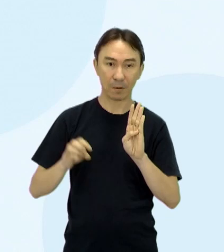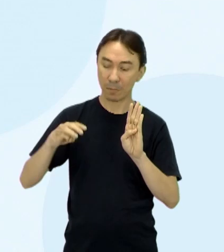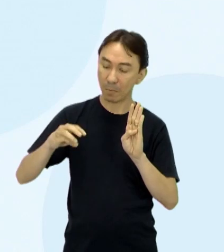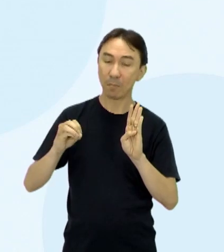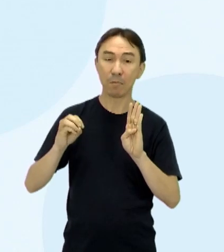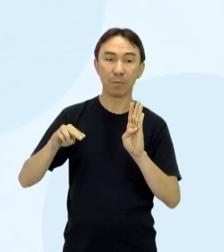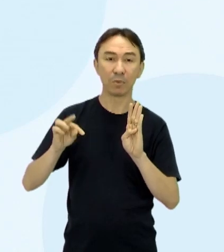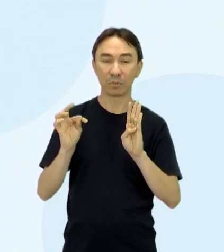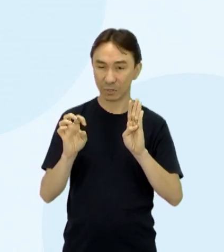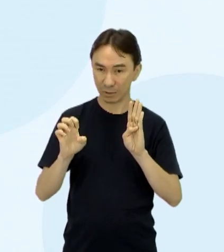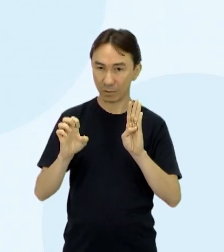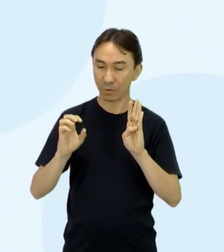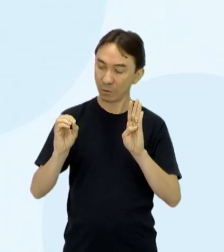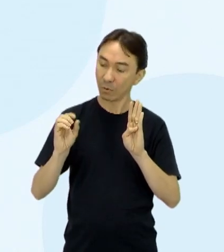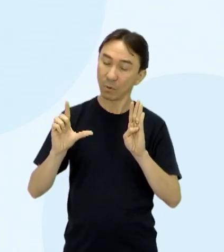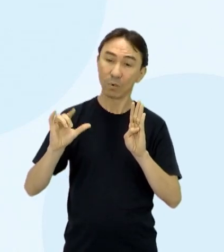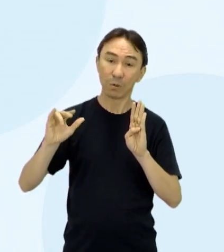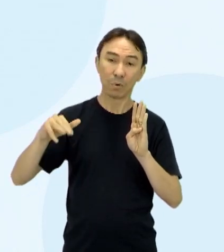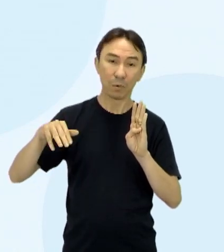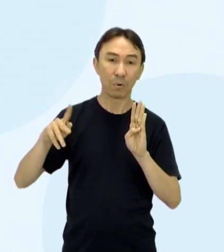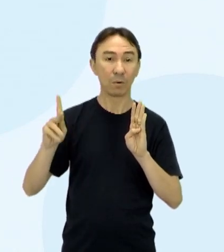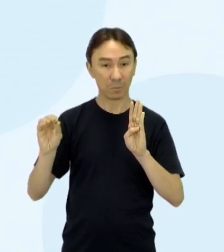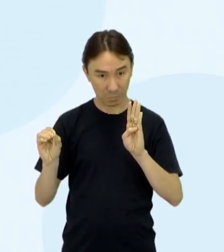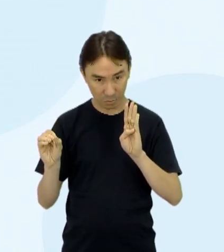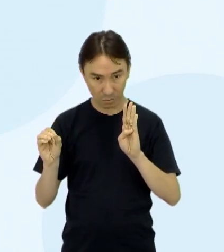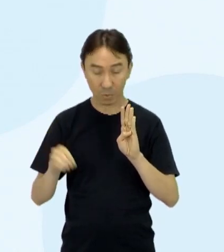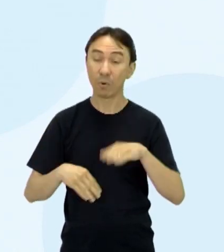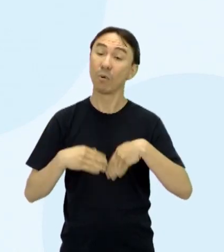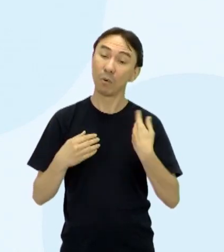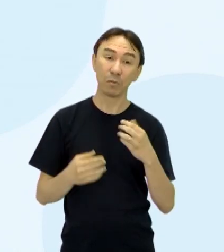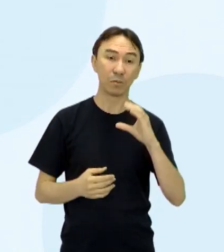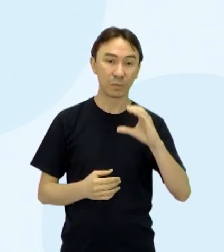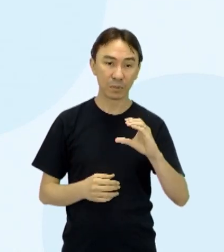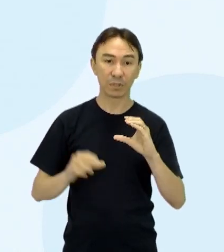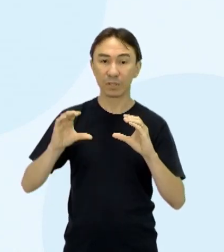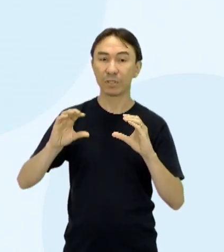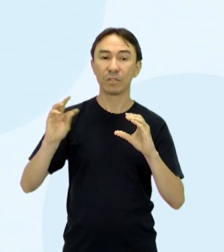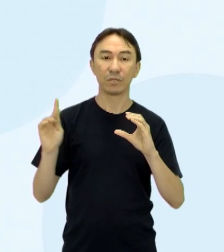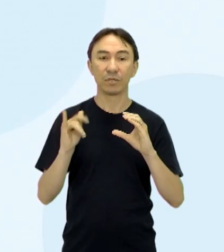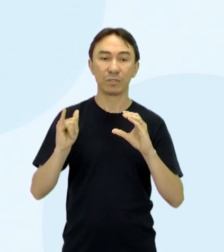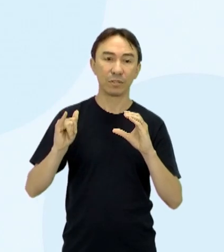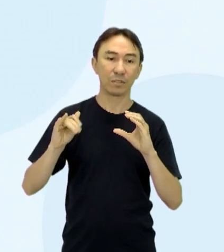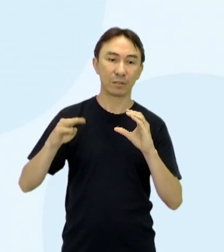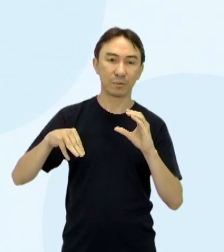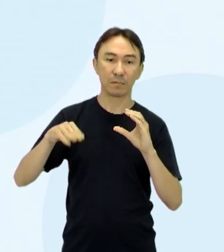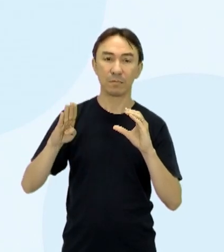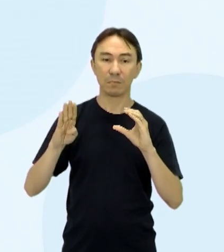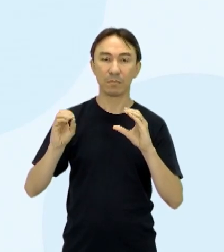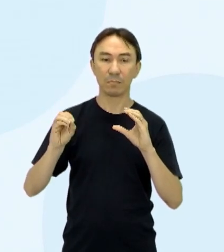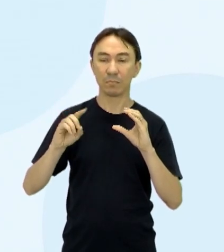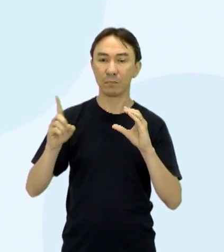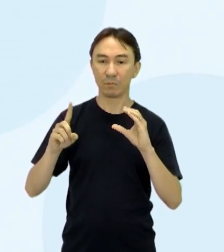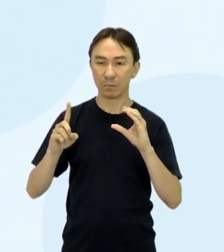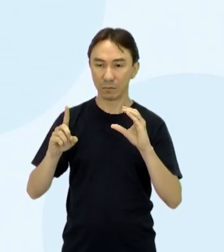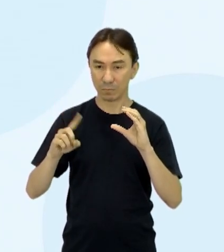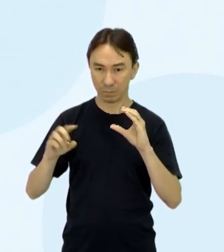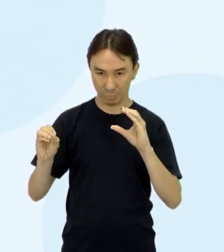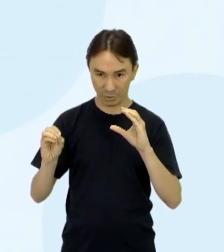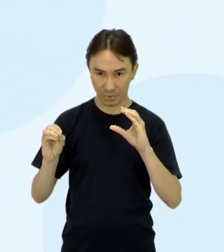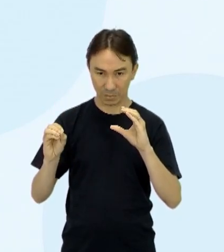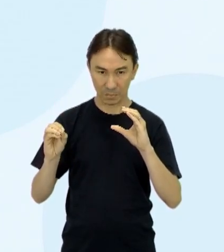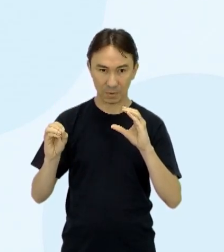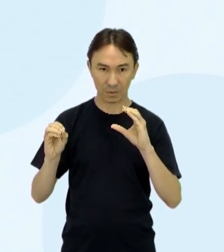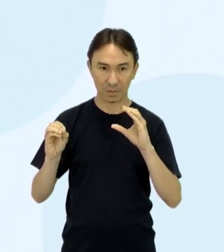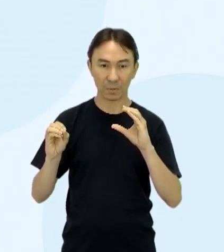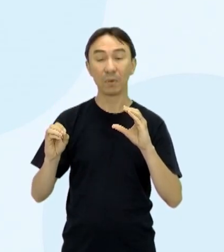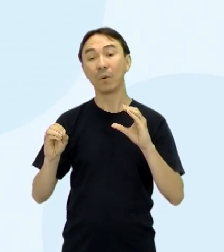B, Monte Olimpo, e a alternativa C, Chimborazo. Então,